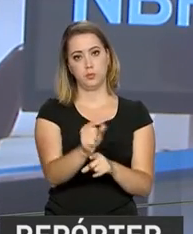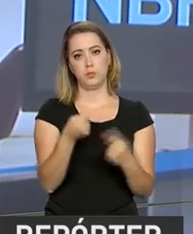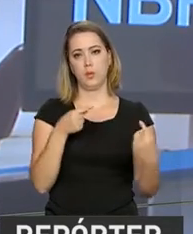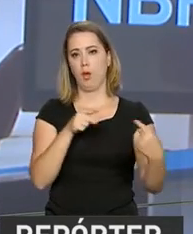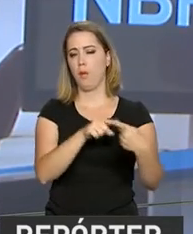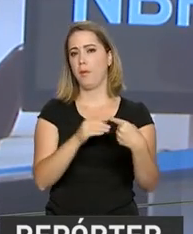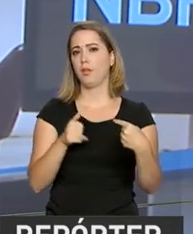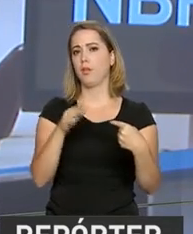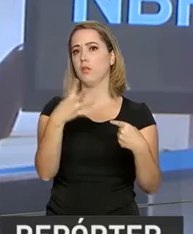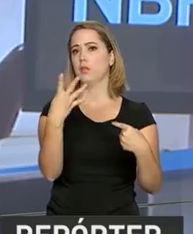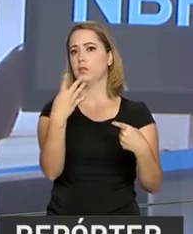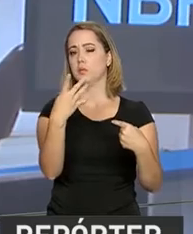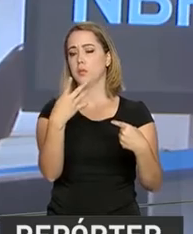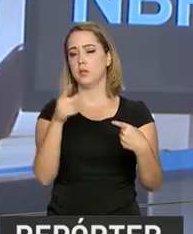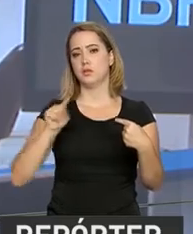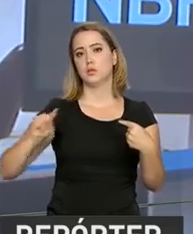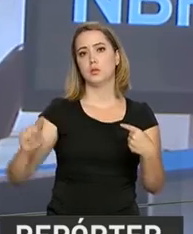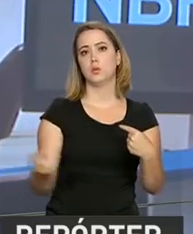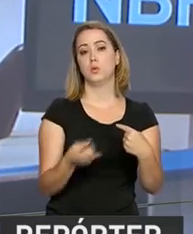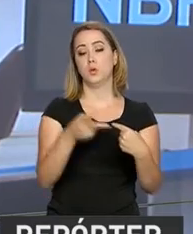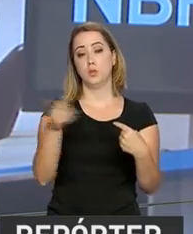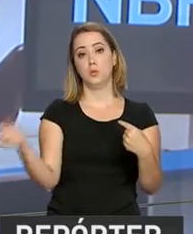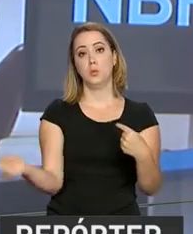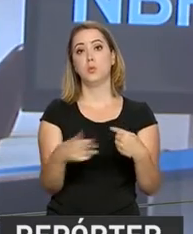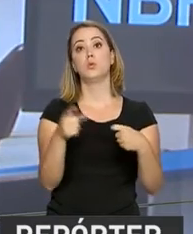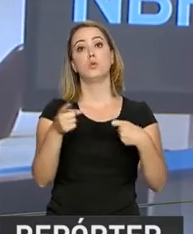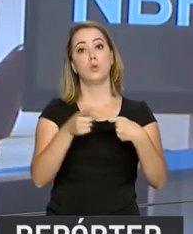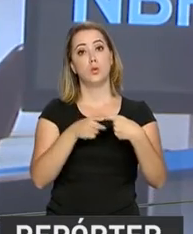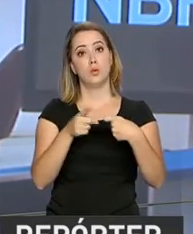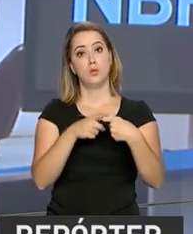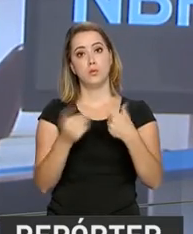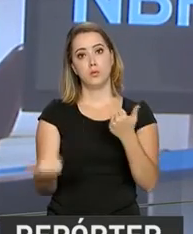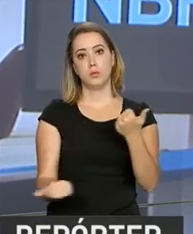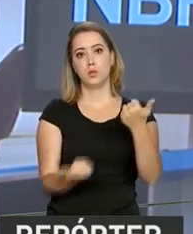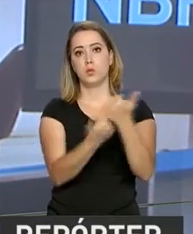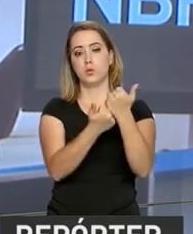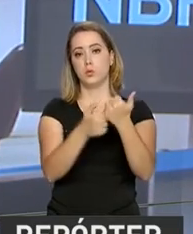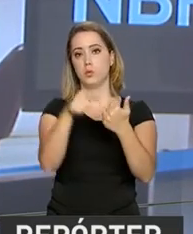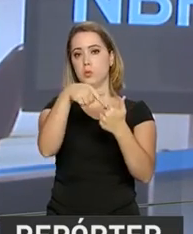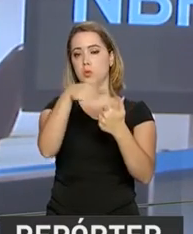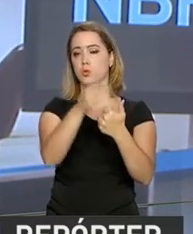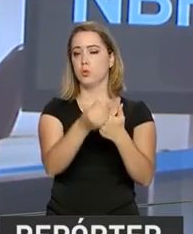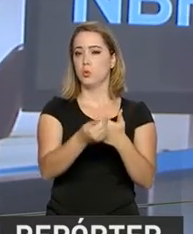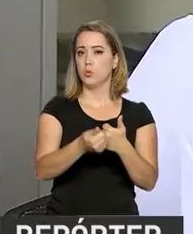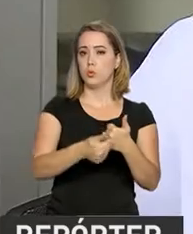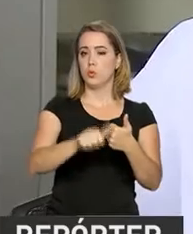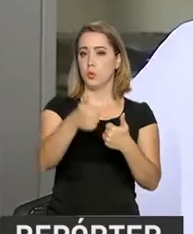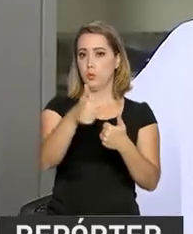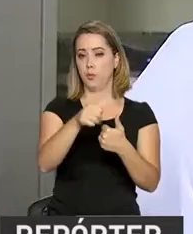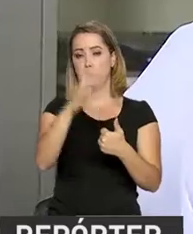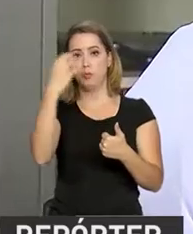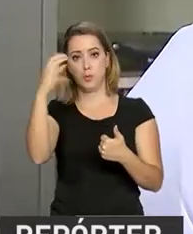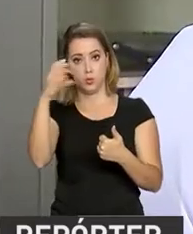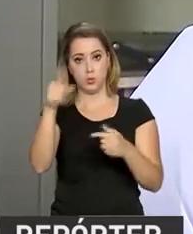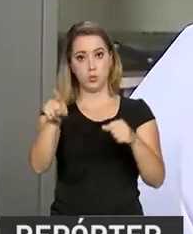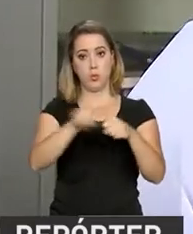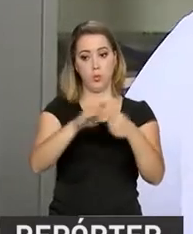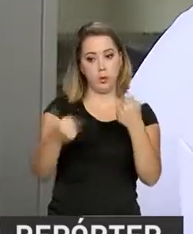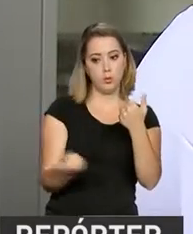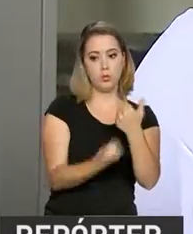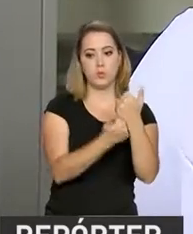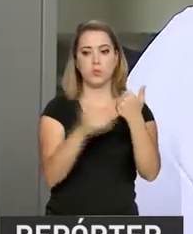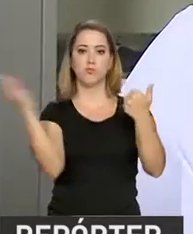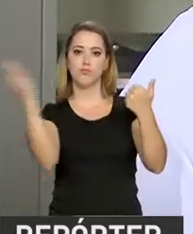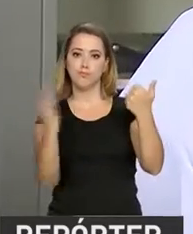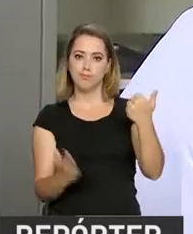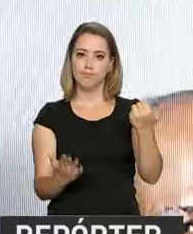chegar a 4 mil substituições de médicos cubanos por brasileiros em 3 anos. A médica